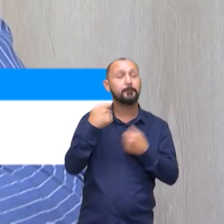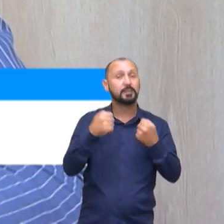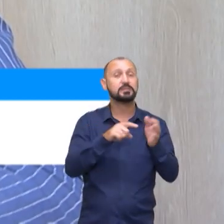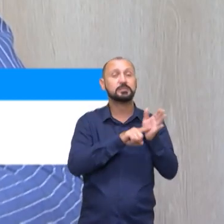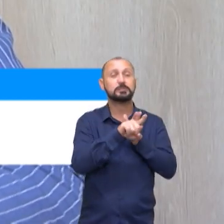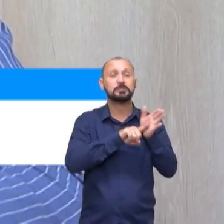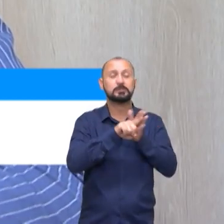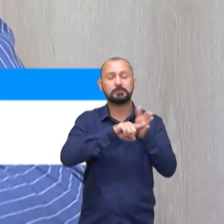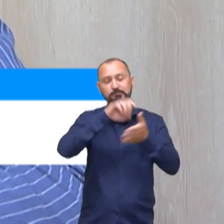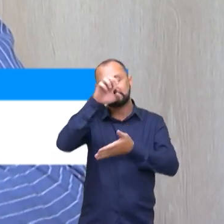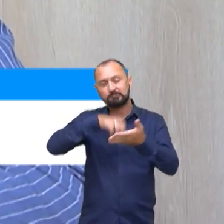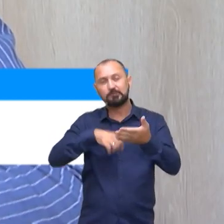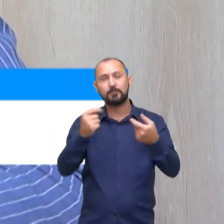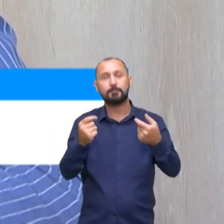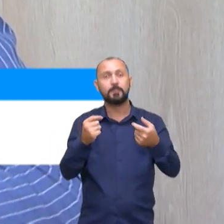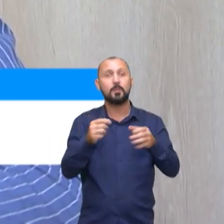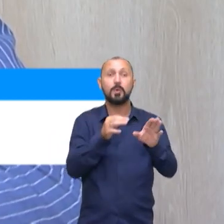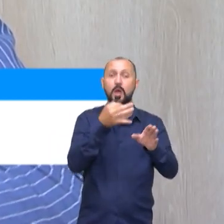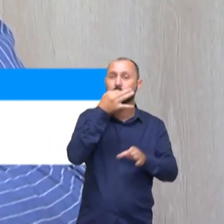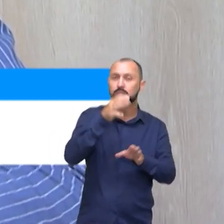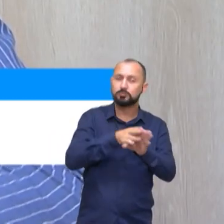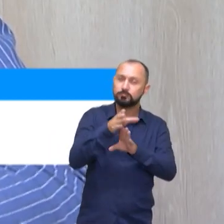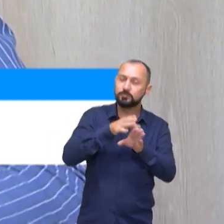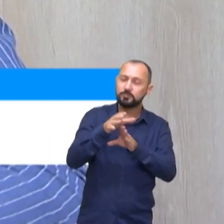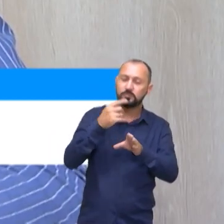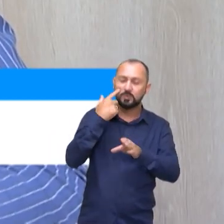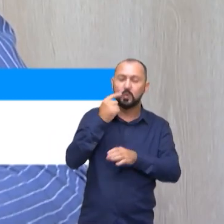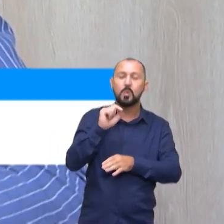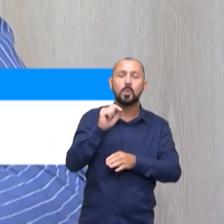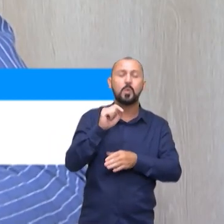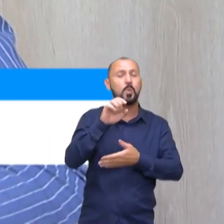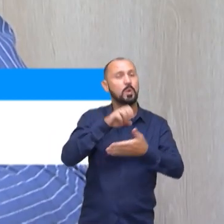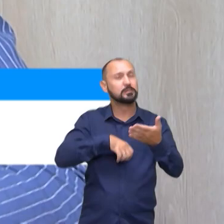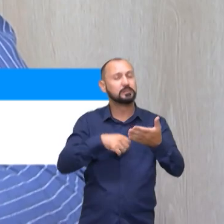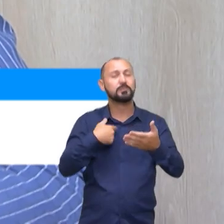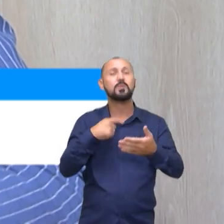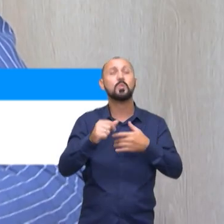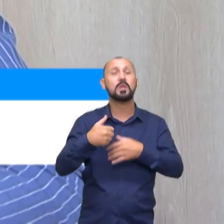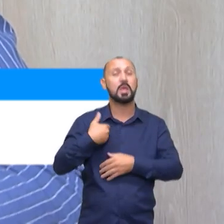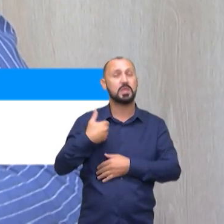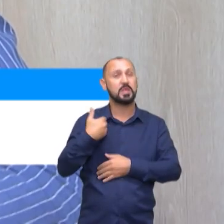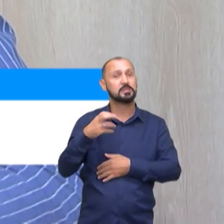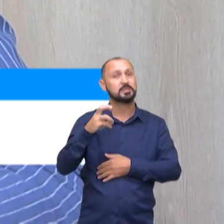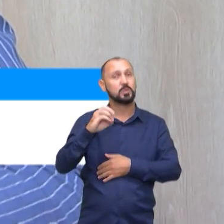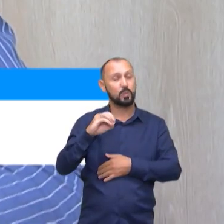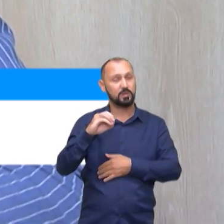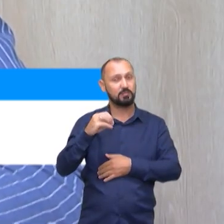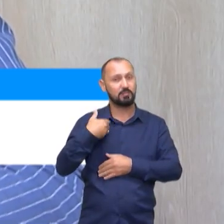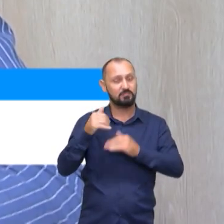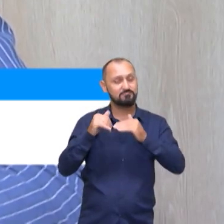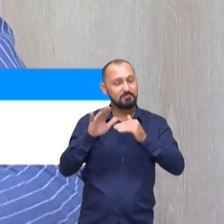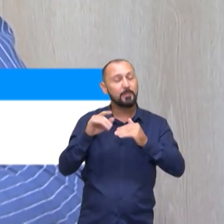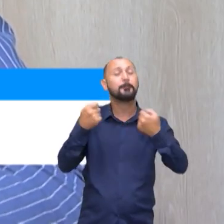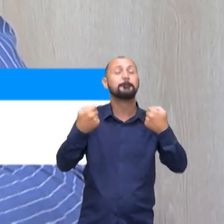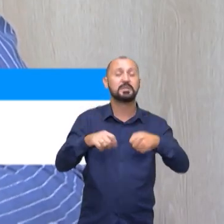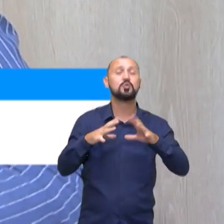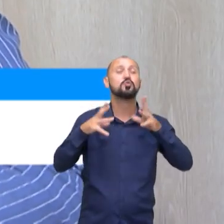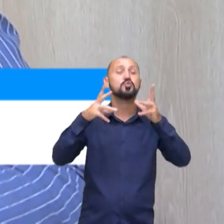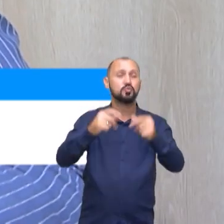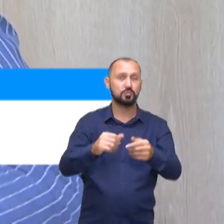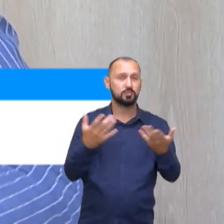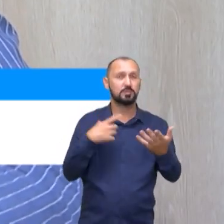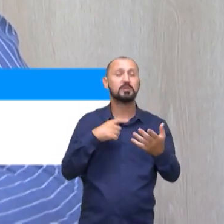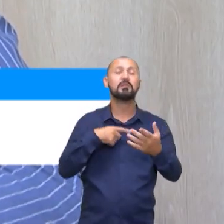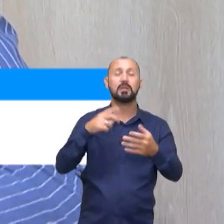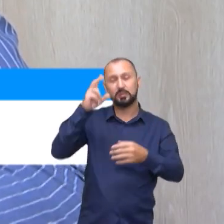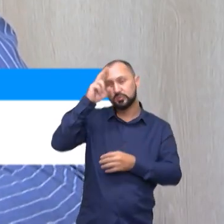precisam fazer esse exame e é uma recomendação que a partir dos 50 anos todas as pessoas devem fazer esse exame de rotina. E pessoas